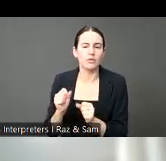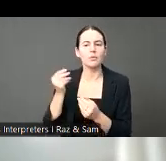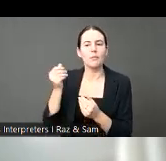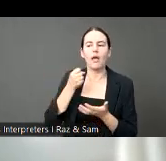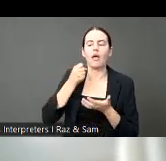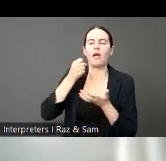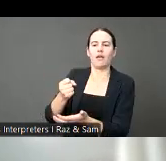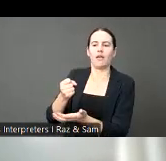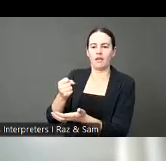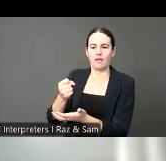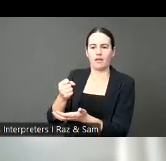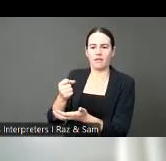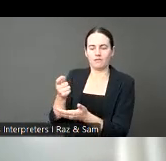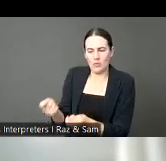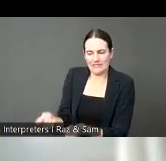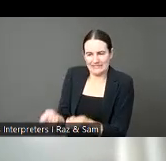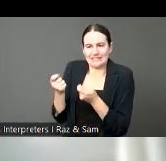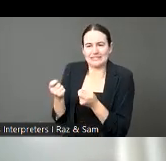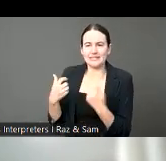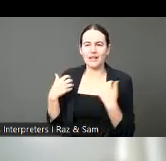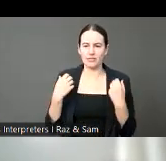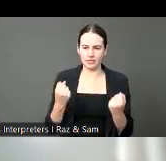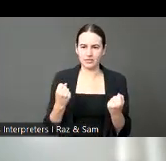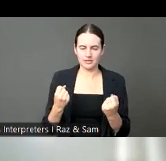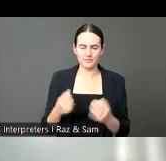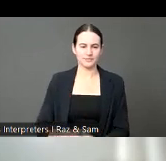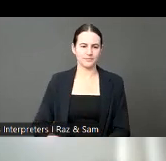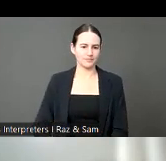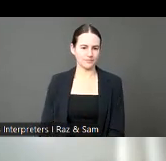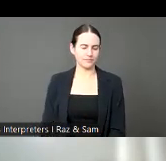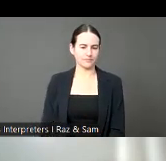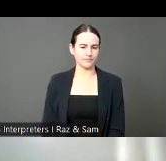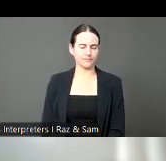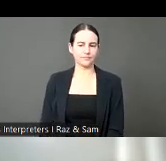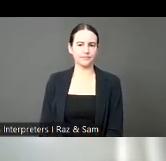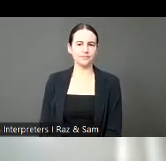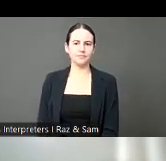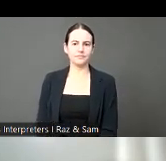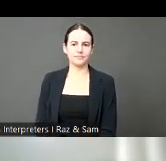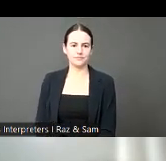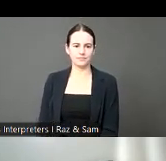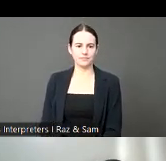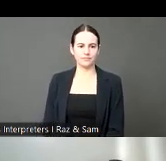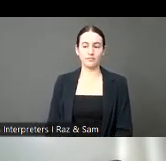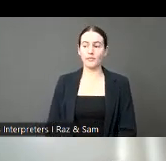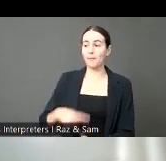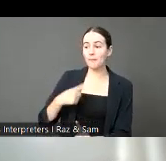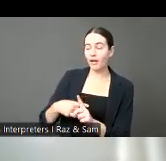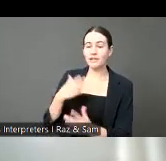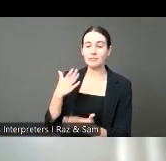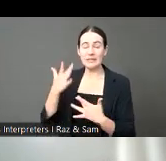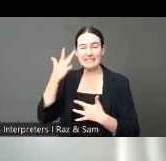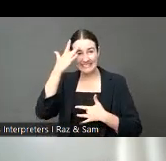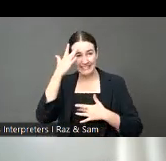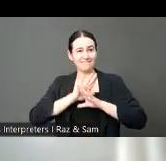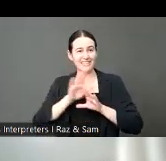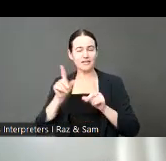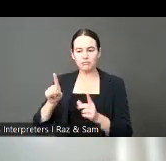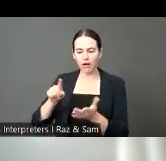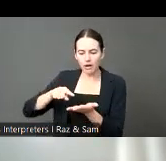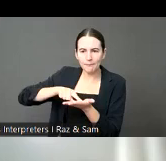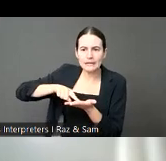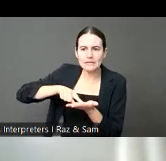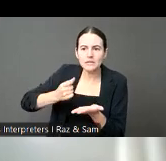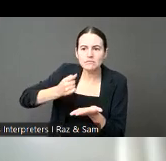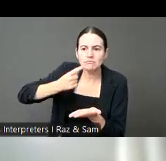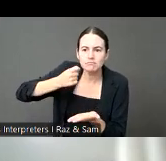melhora a adesão ao tratamento das pessoas acometidas, como a gente já viu por exemplo, para tuberculose e para hanseníase. Entre outros ministérios,